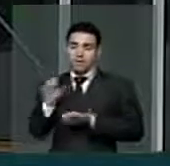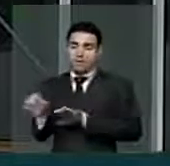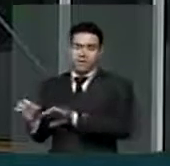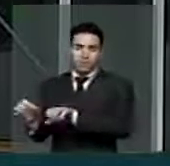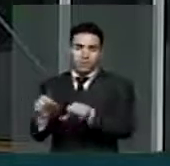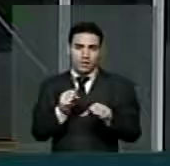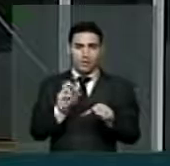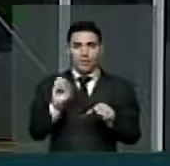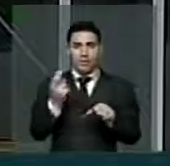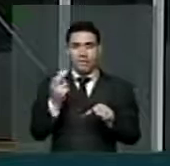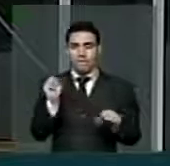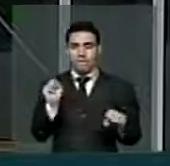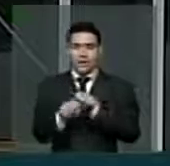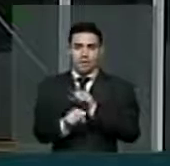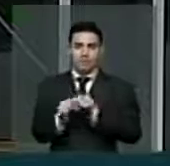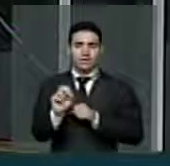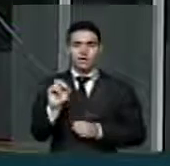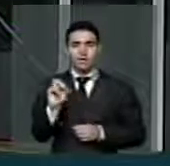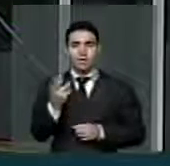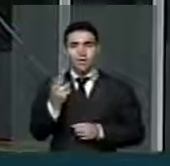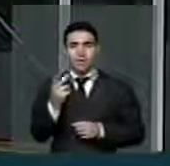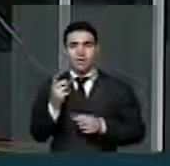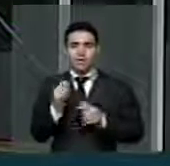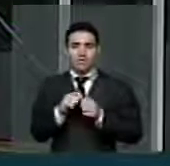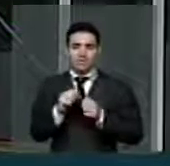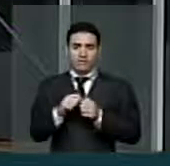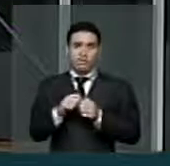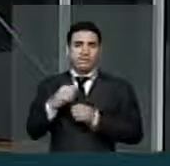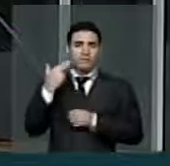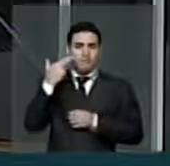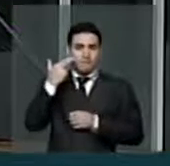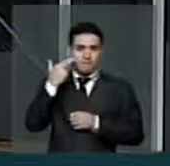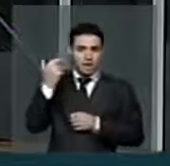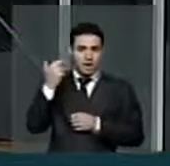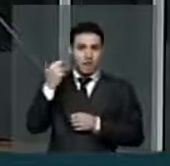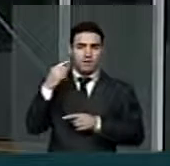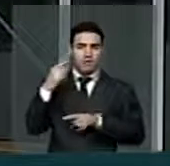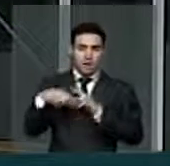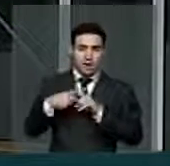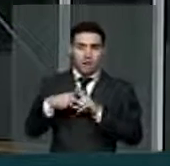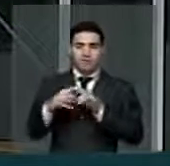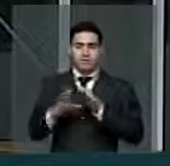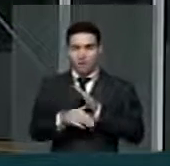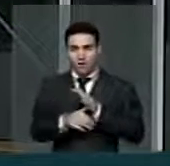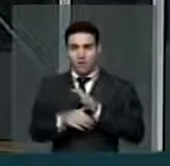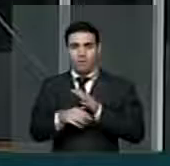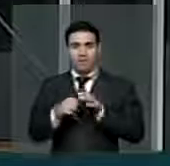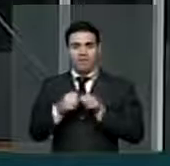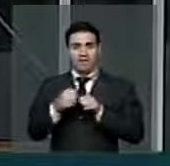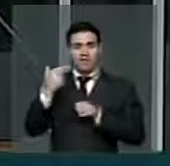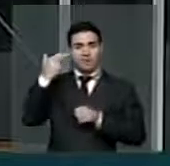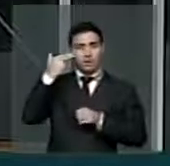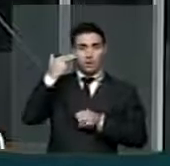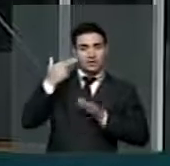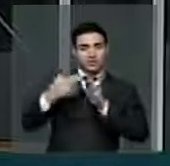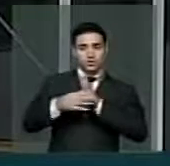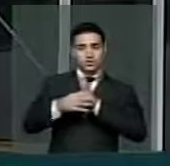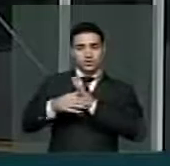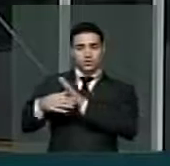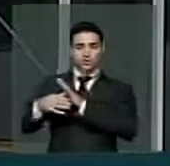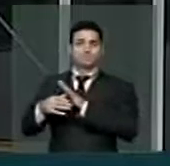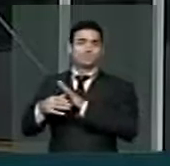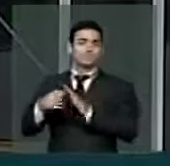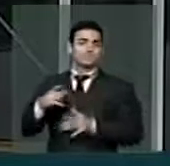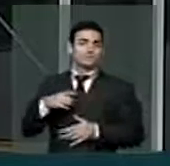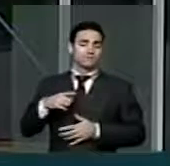que mataram, que cometeram latrocínios, que sequestraram. Eu não